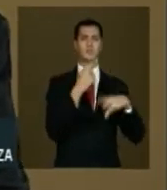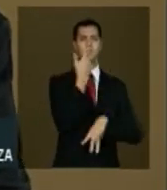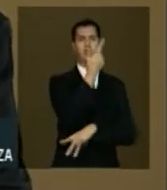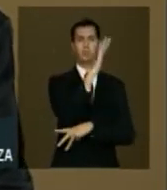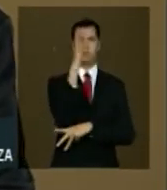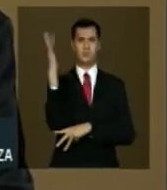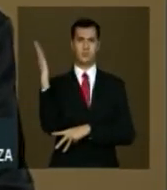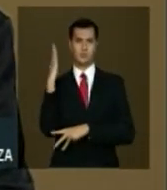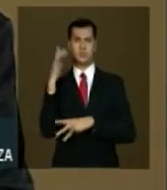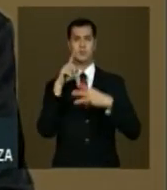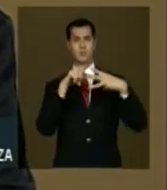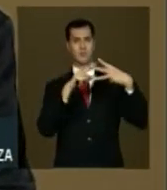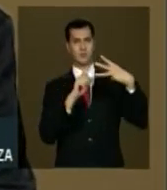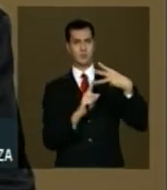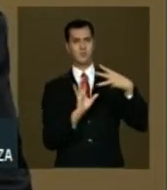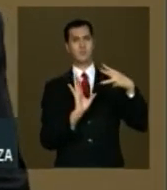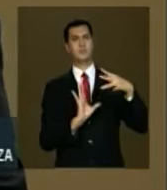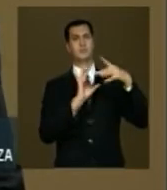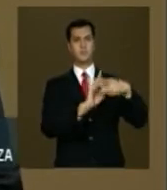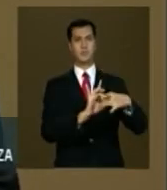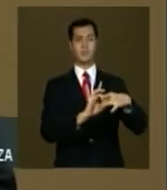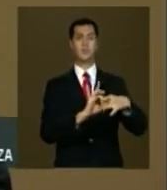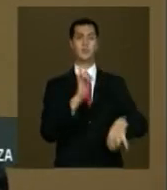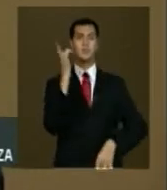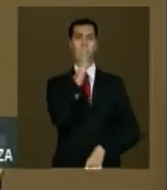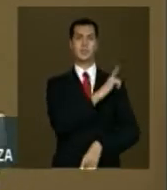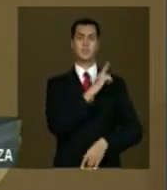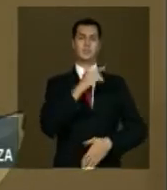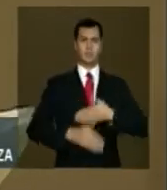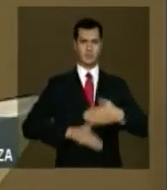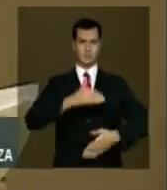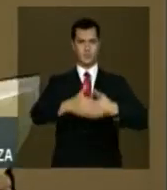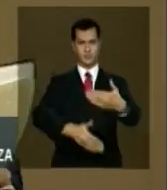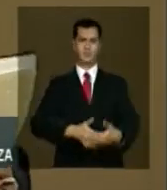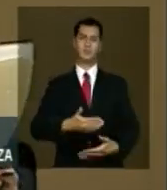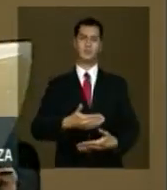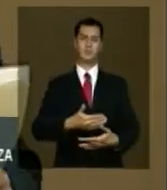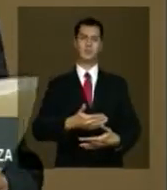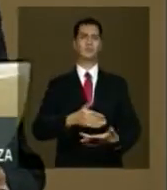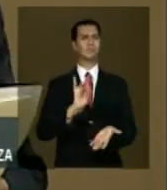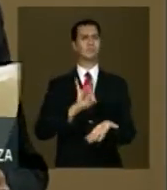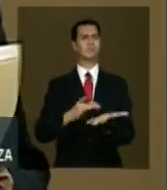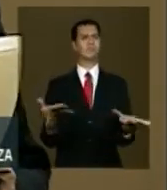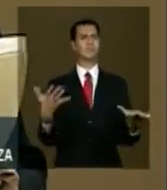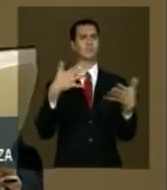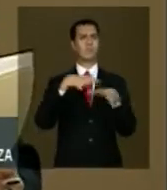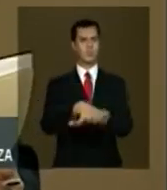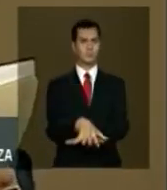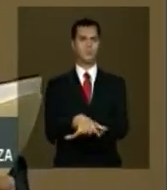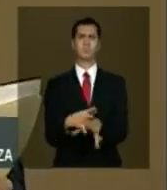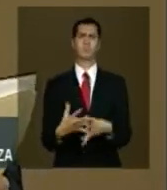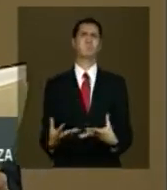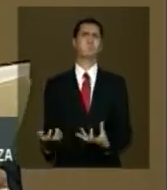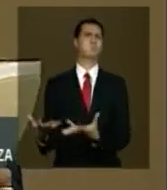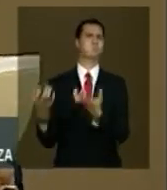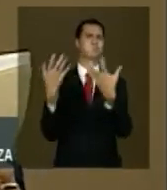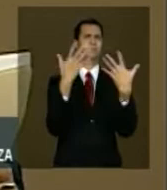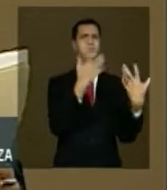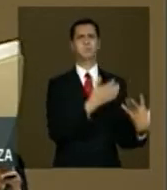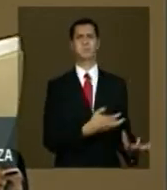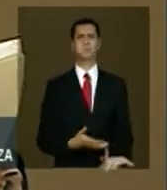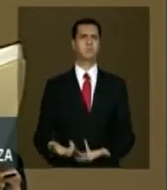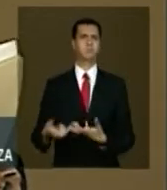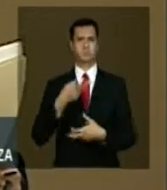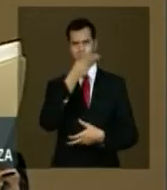ambiental e construir um modelo de desenvolvimento que Garanta a inclusão cada vez mais de milhões e milhões de